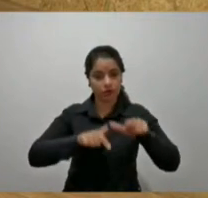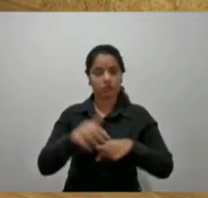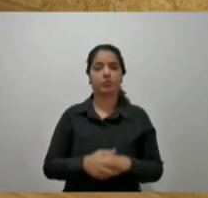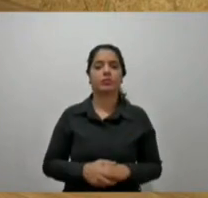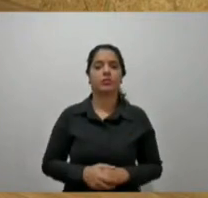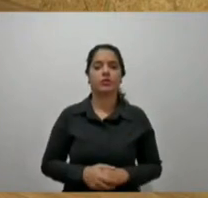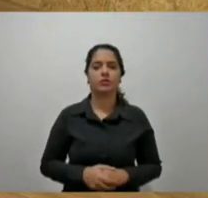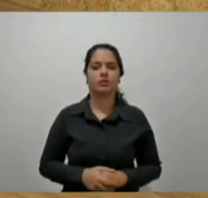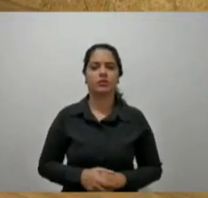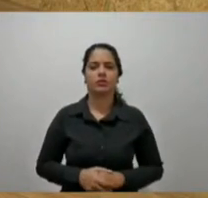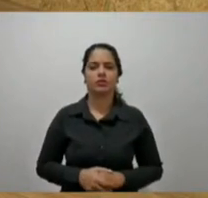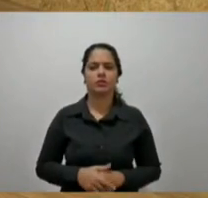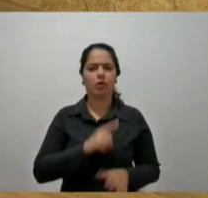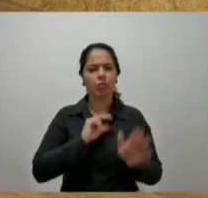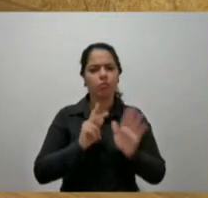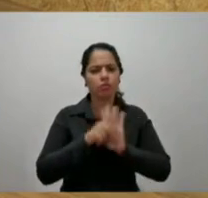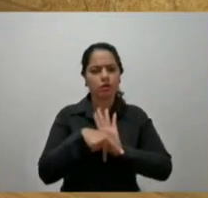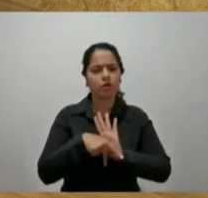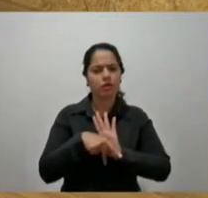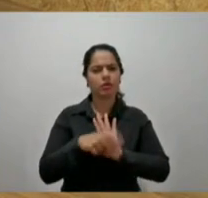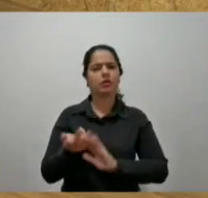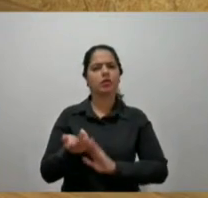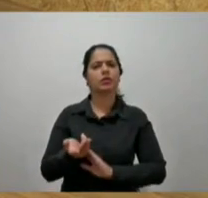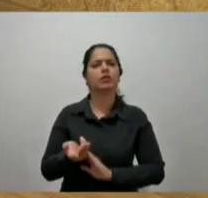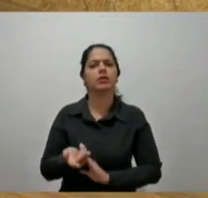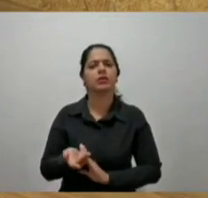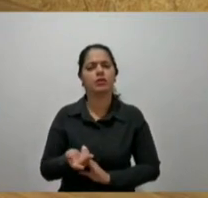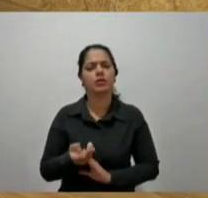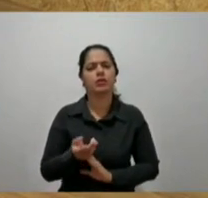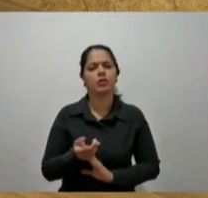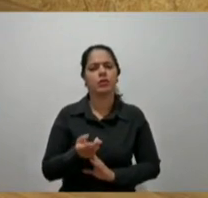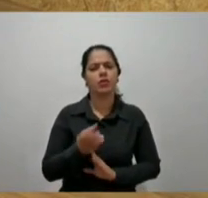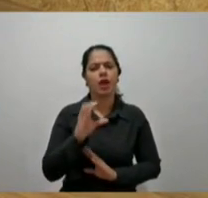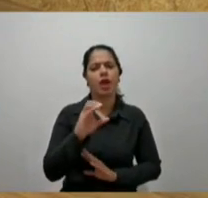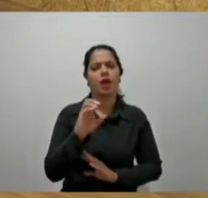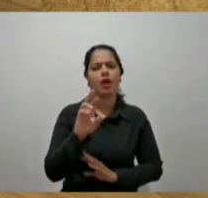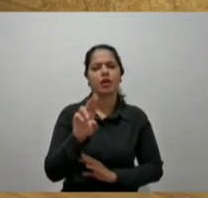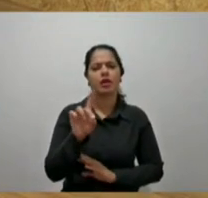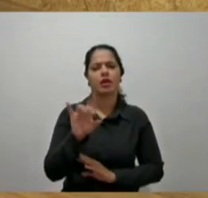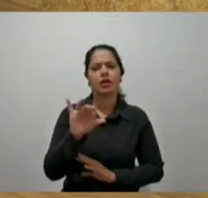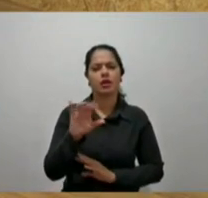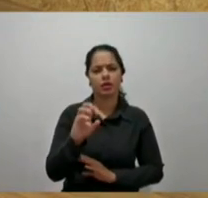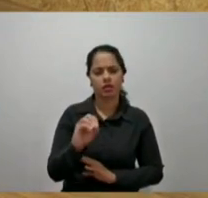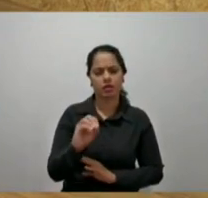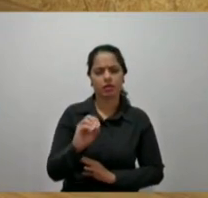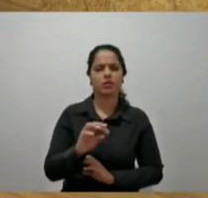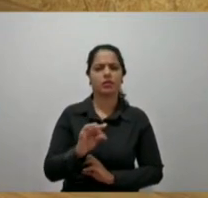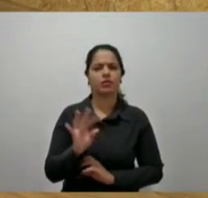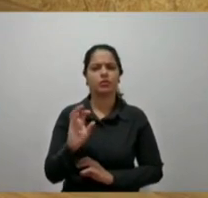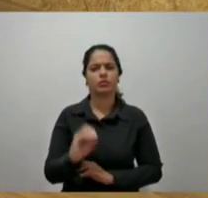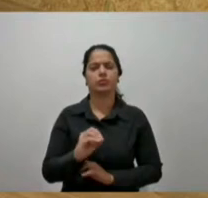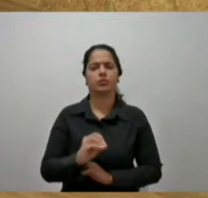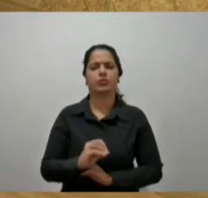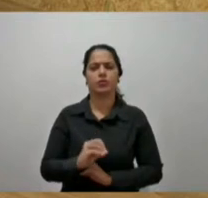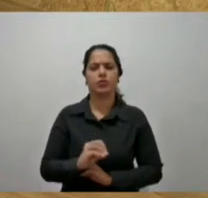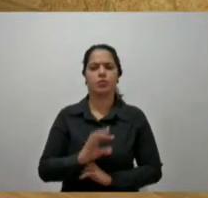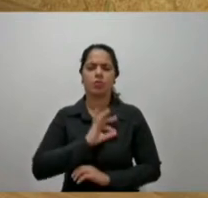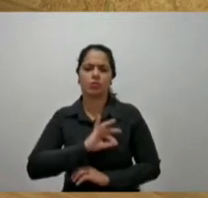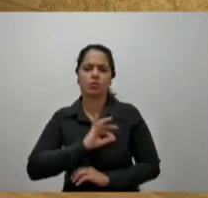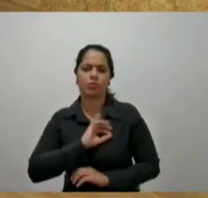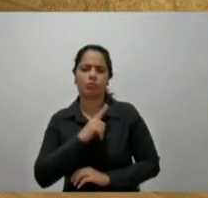EITC, que ele chama de crédito para a renda adquirida, basicamente. Assim, que é o